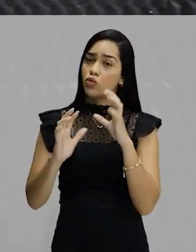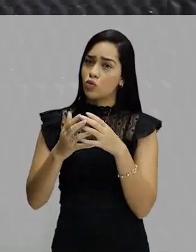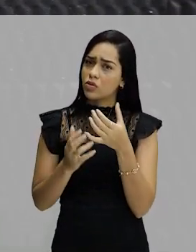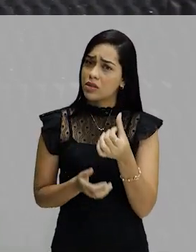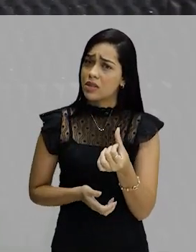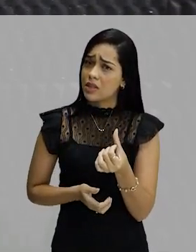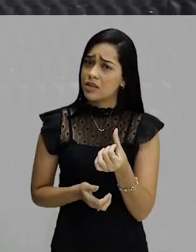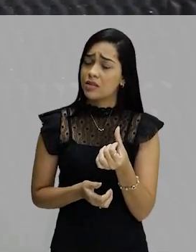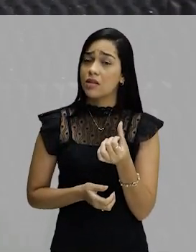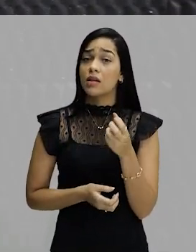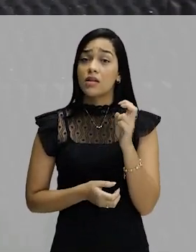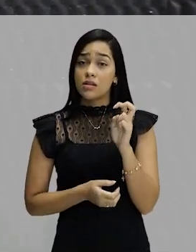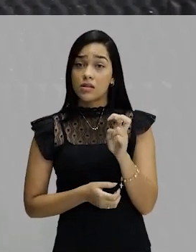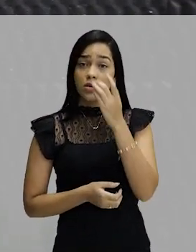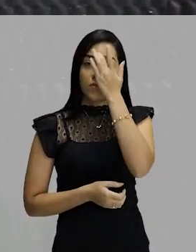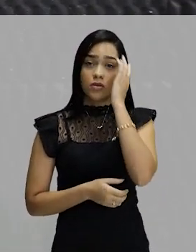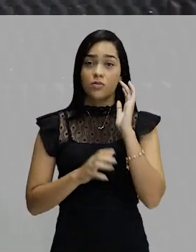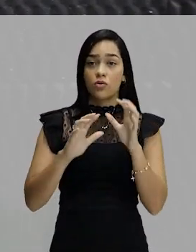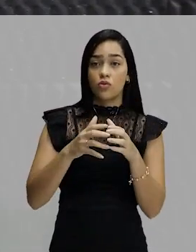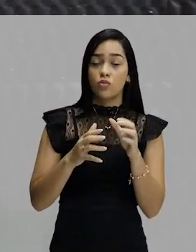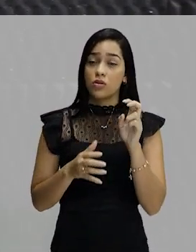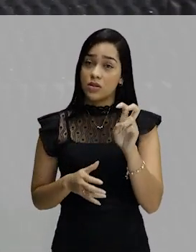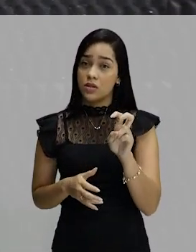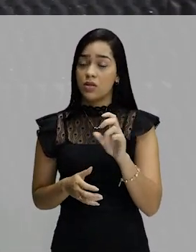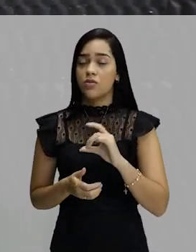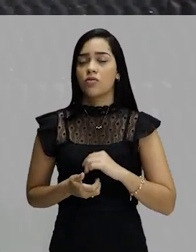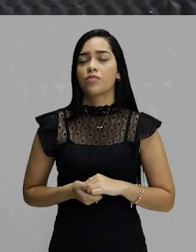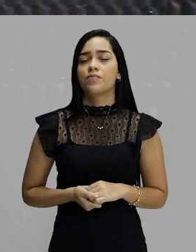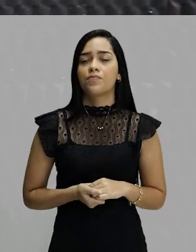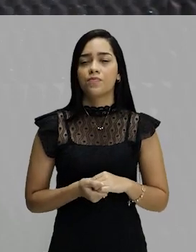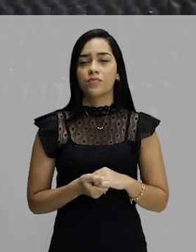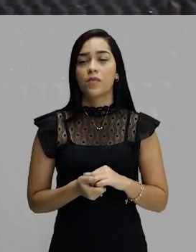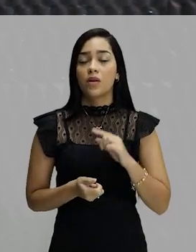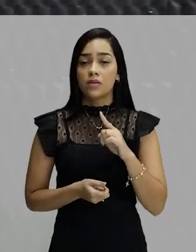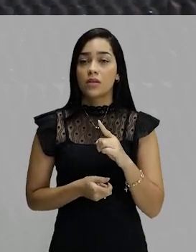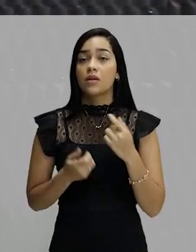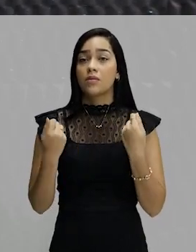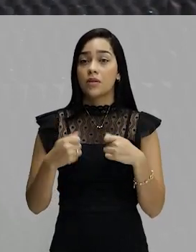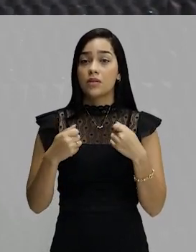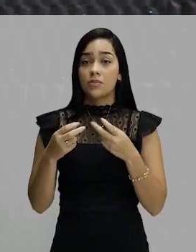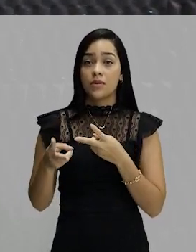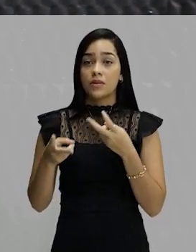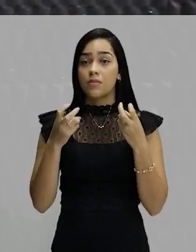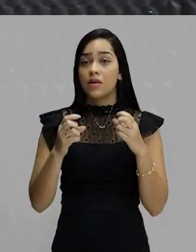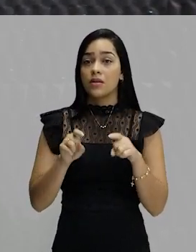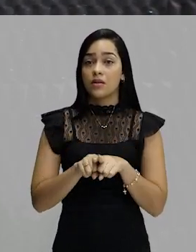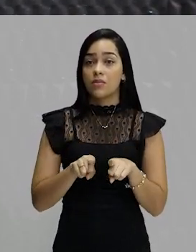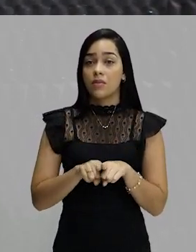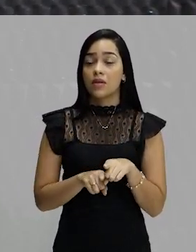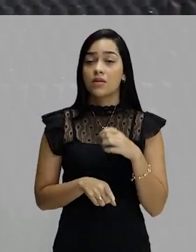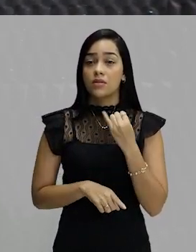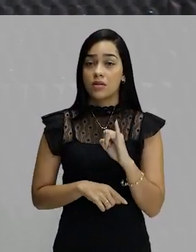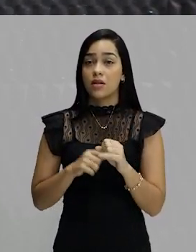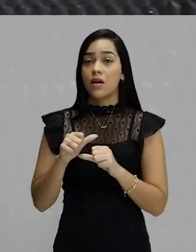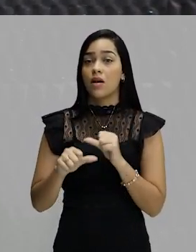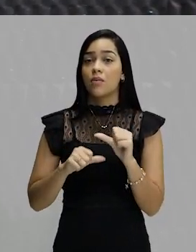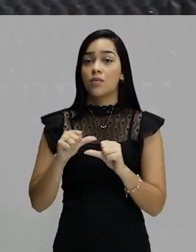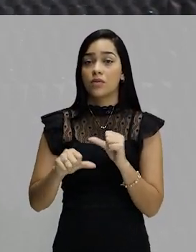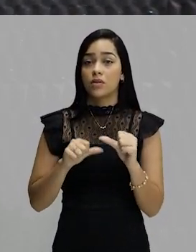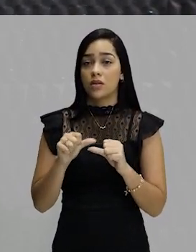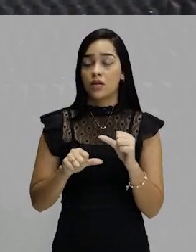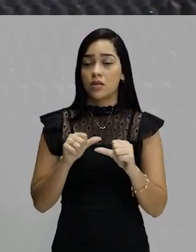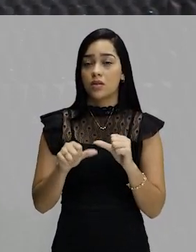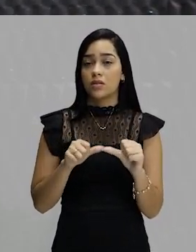6, 5 pessoas para formar grupos de 5. Tá? E você tem que perceber também se a mudança de